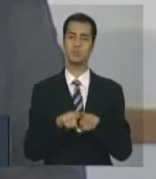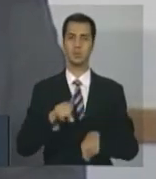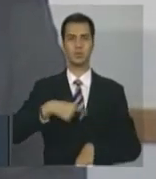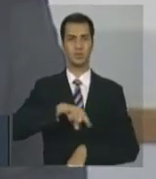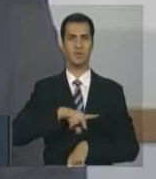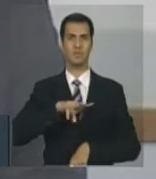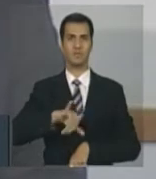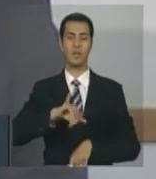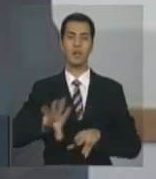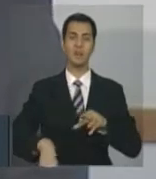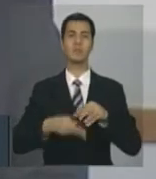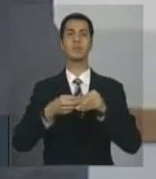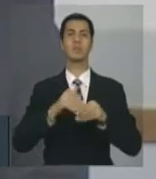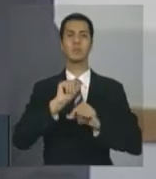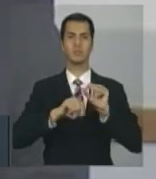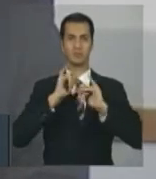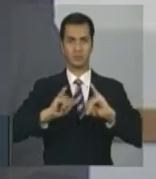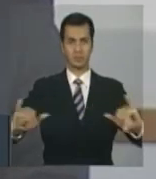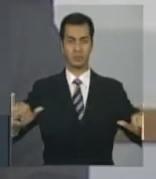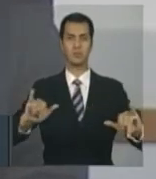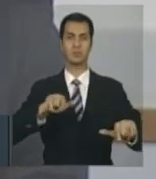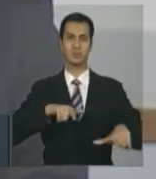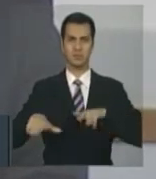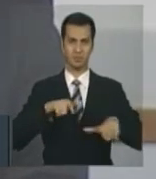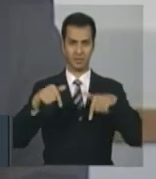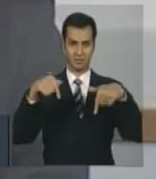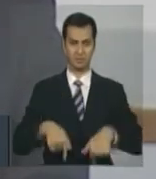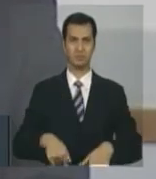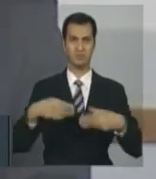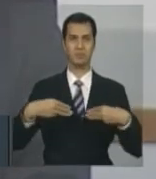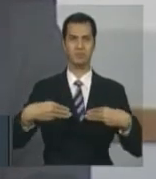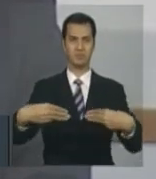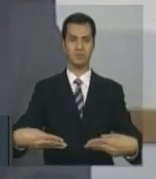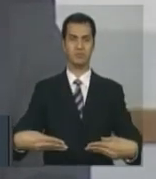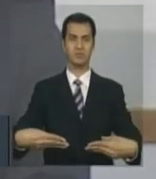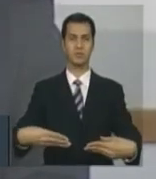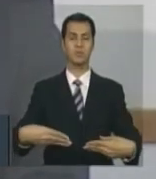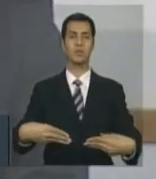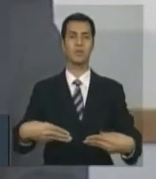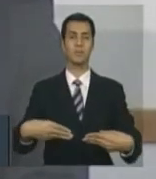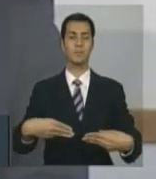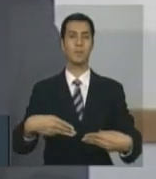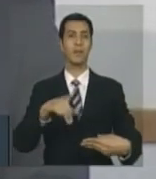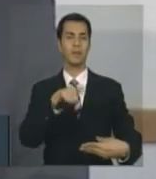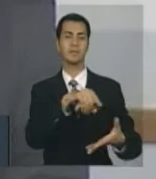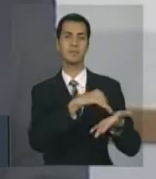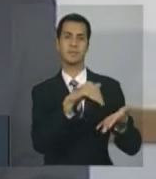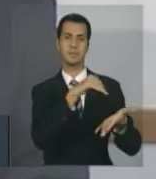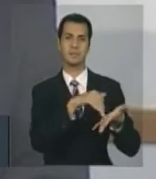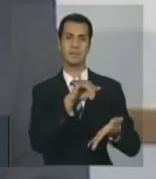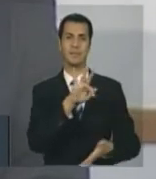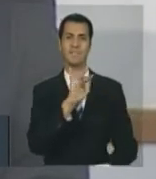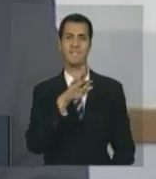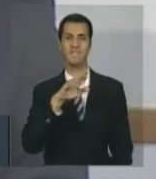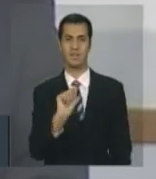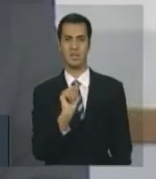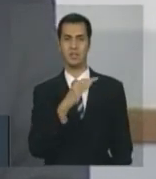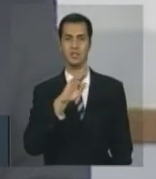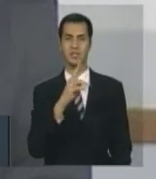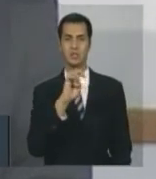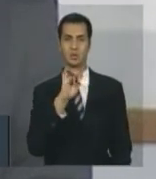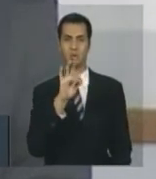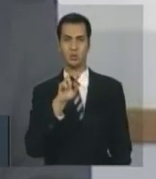sobre uma outra ação de trabalho aqui no Ministério, que é desenvolvida pela Secretaria de Infraestrutura